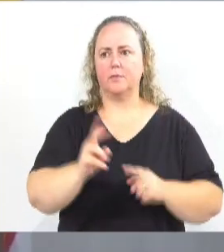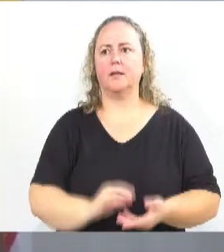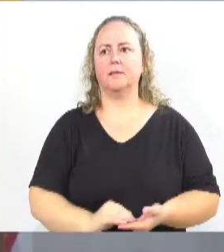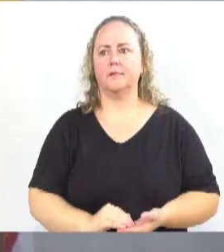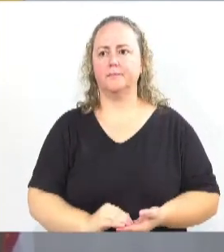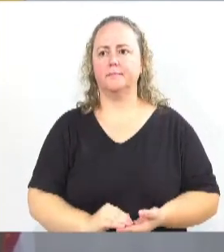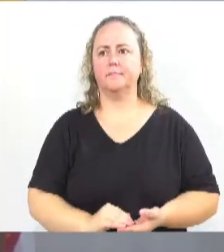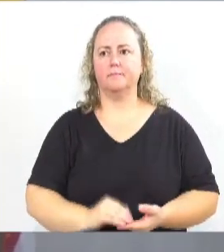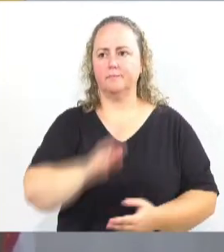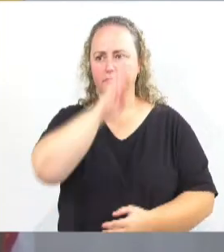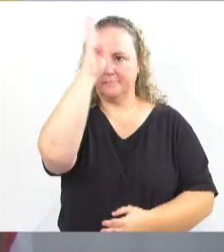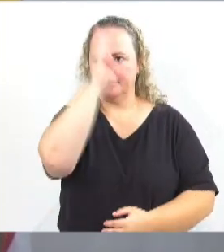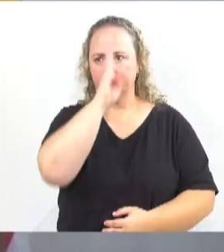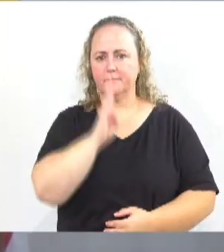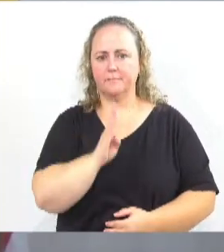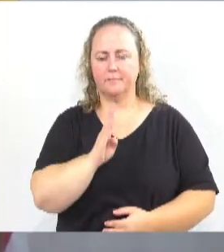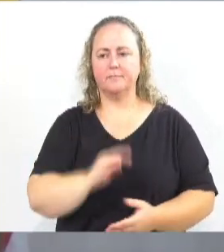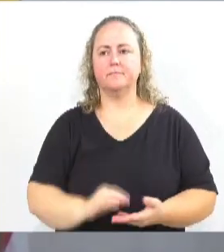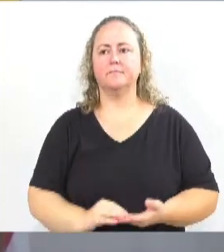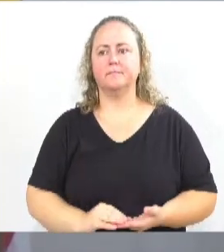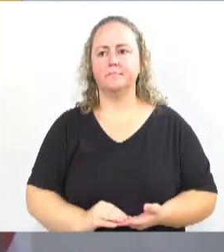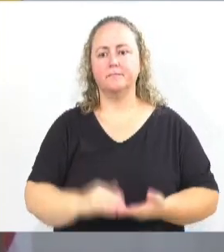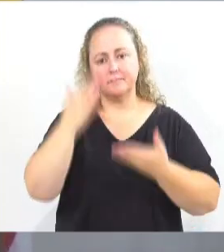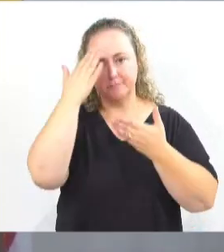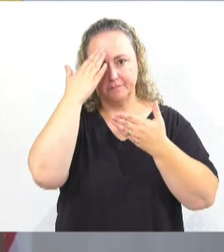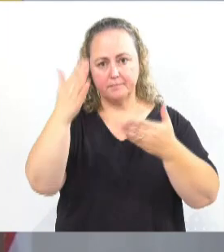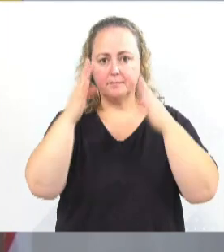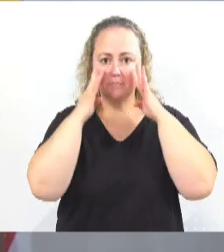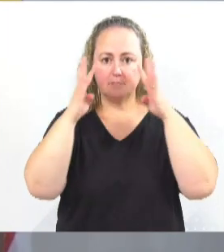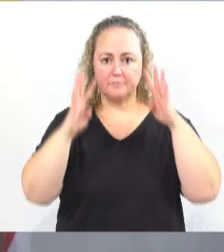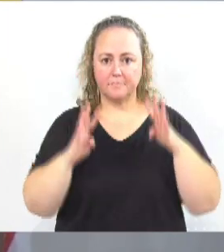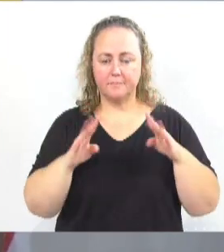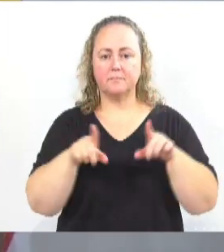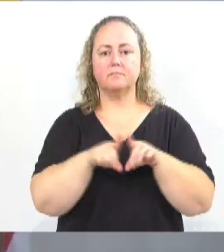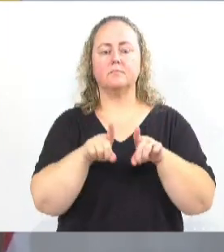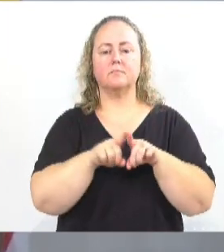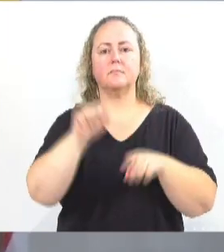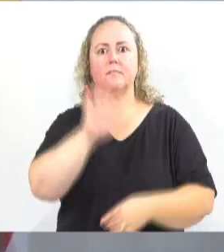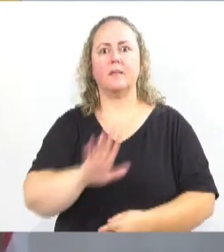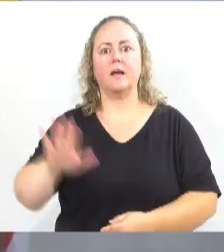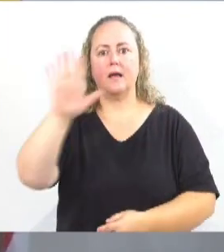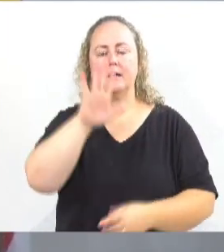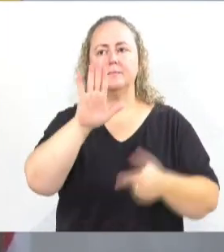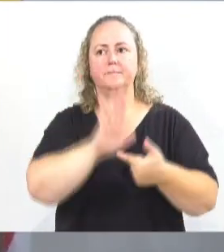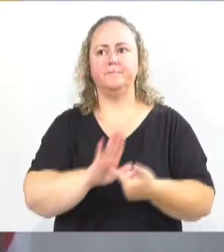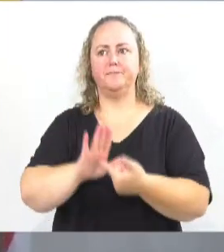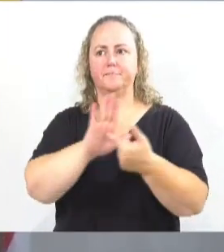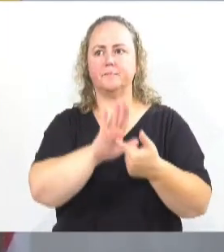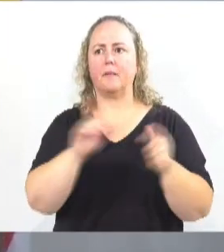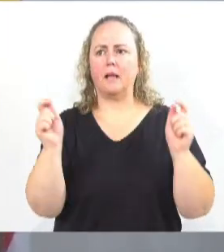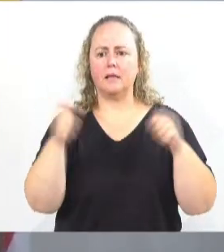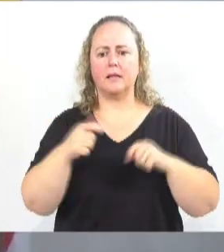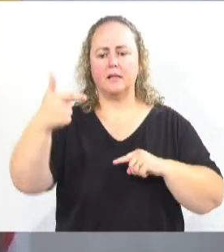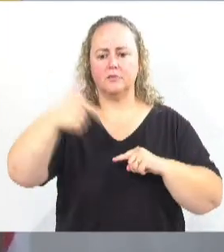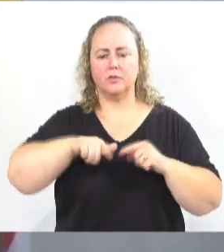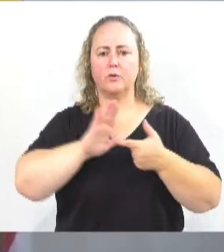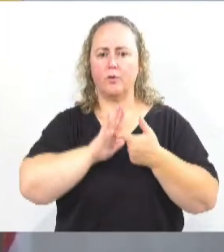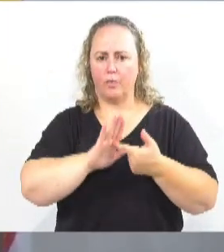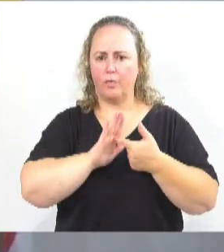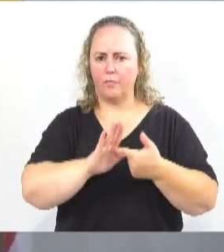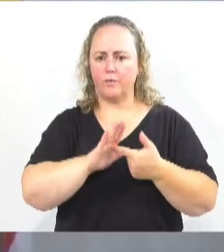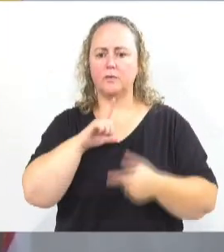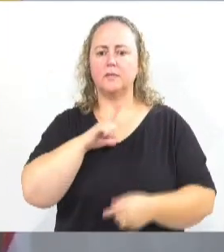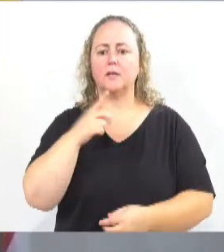Brasil. Eu agradeço a atenção e aqui passaram-se imagens, não sei se o colega pode repetir lá, tem ainda